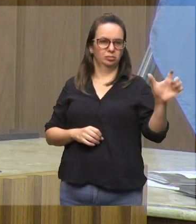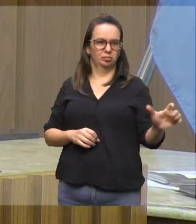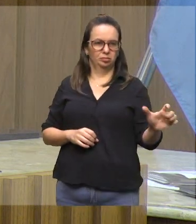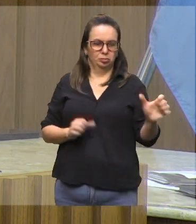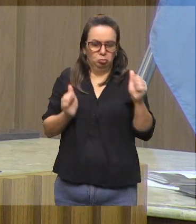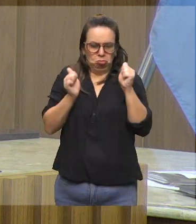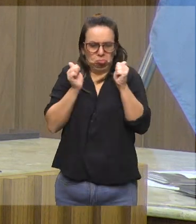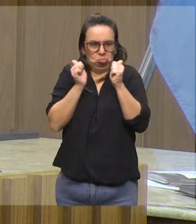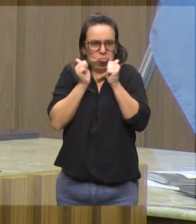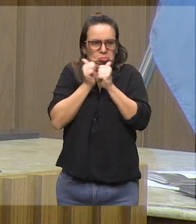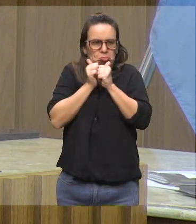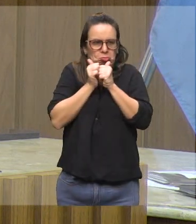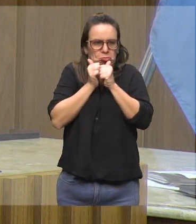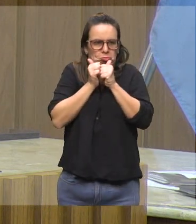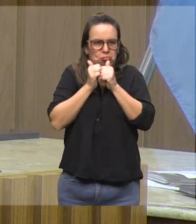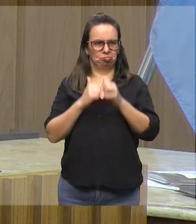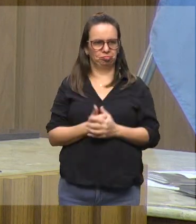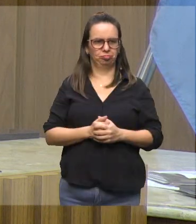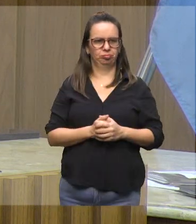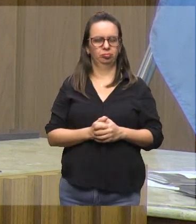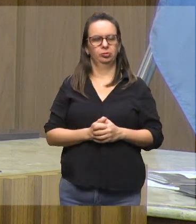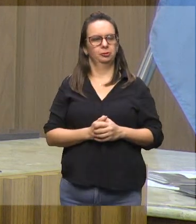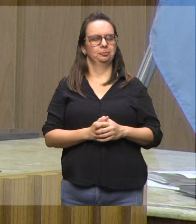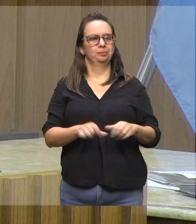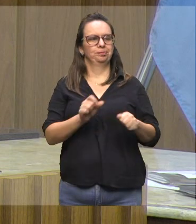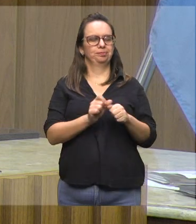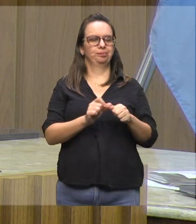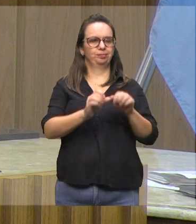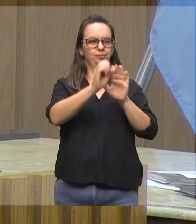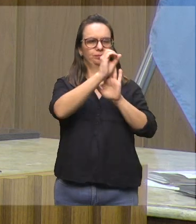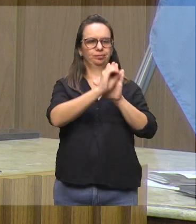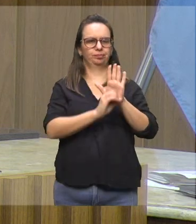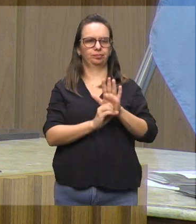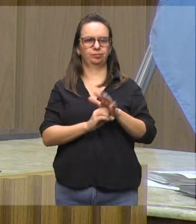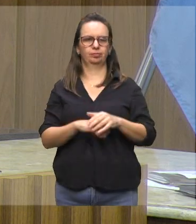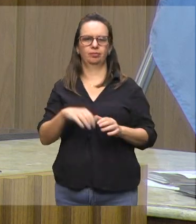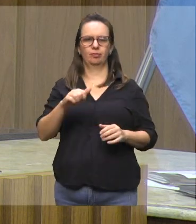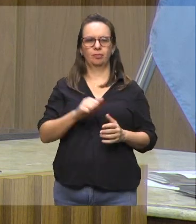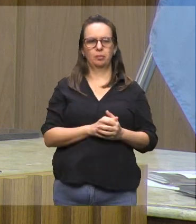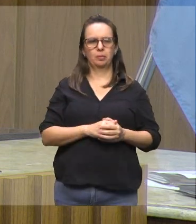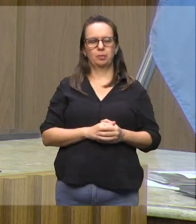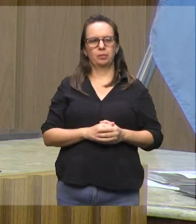a verdade é essa. Então, faça um ofício para que a Voa possa rever